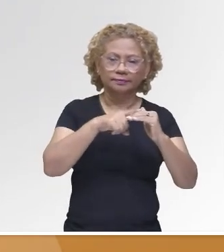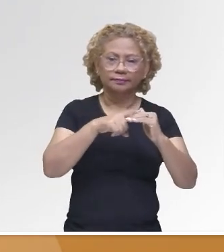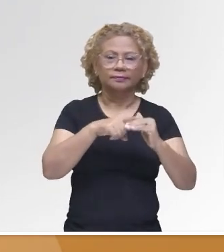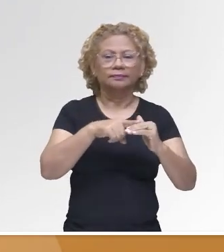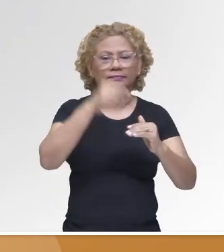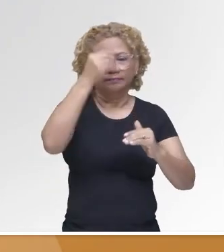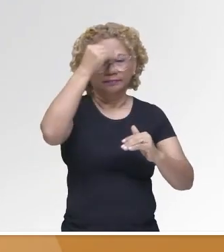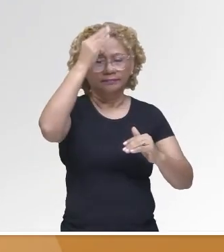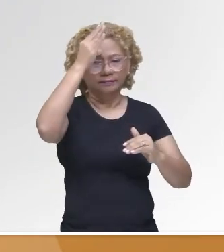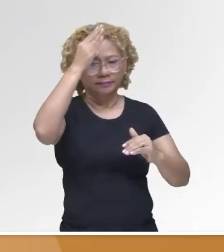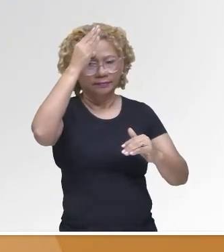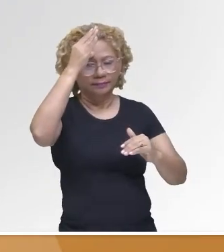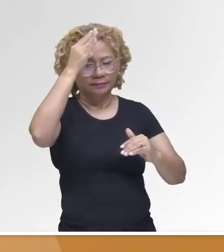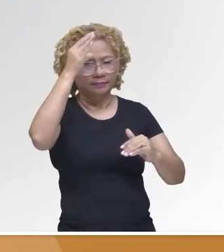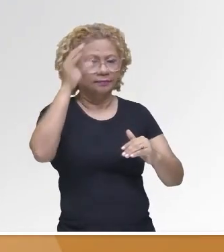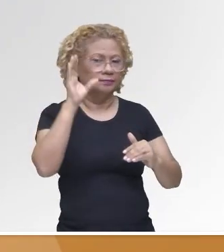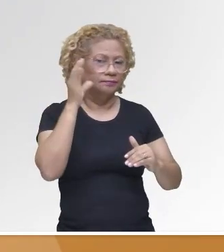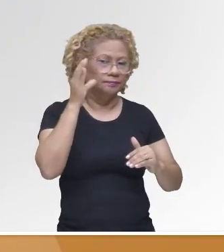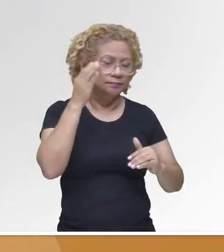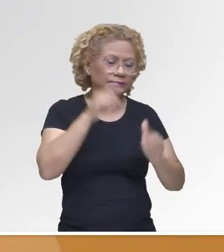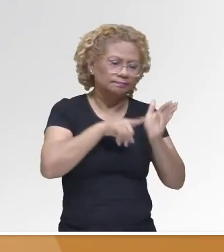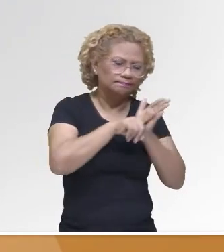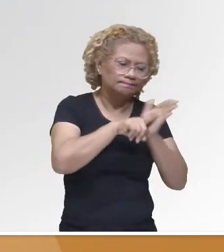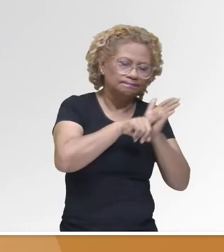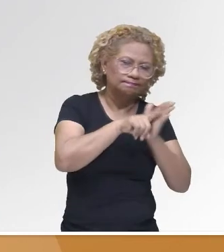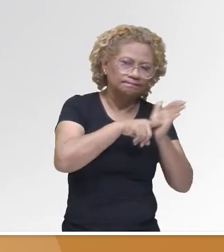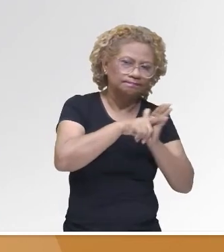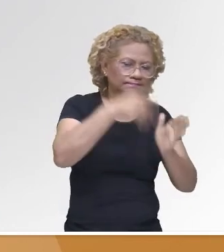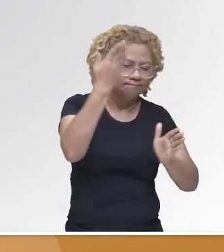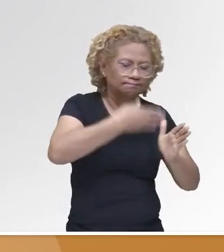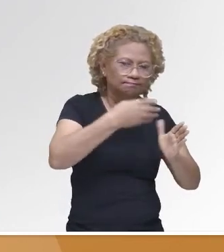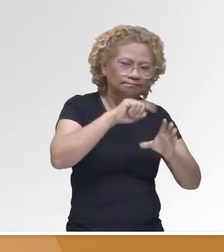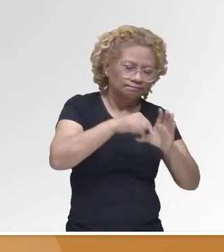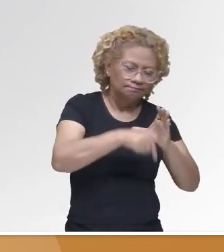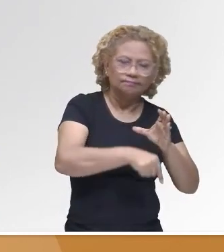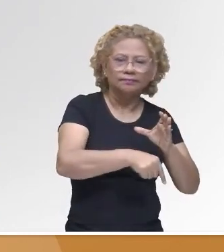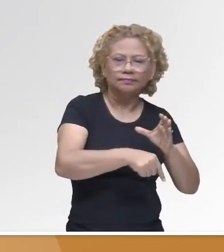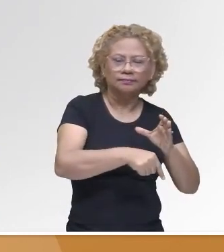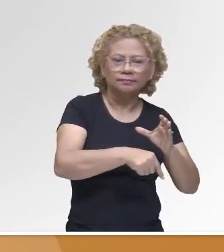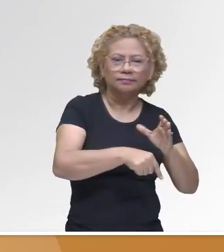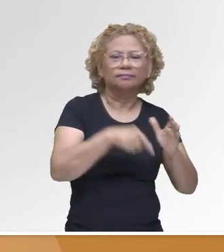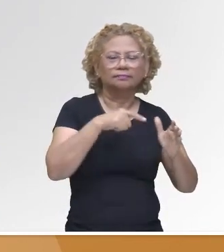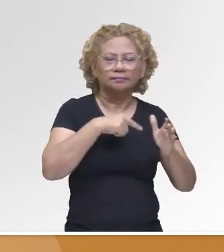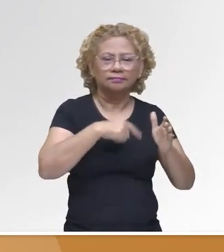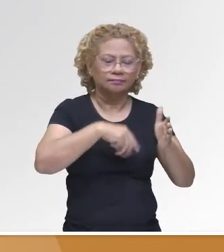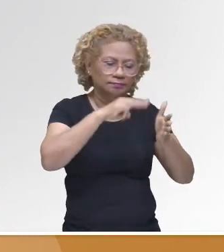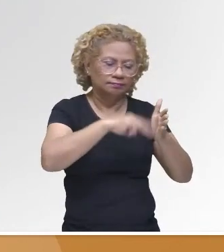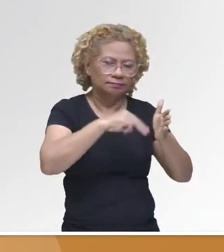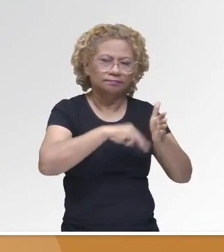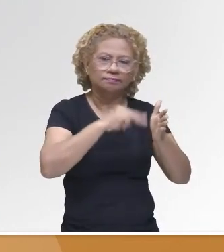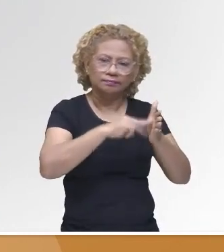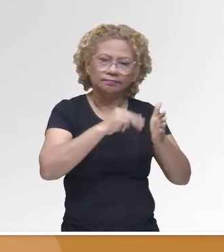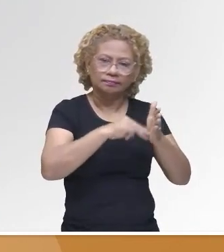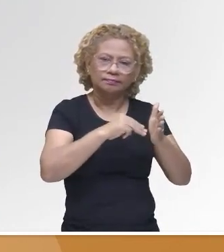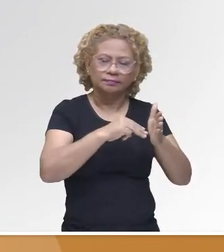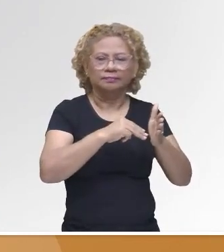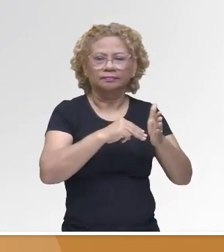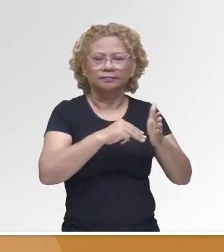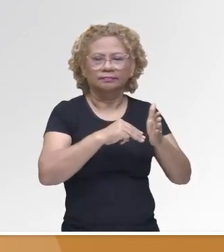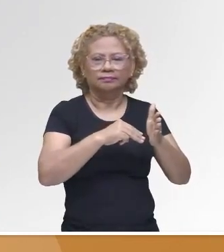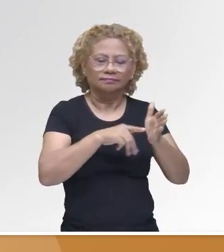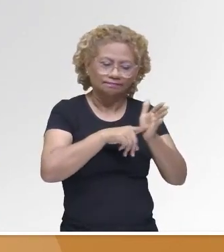preocupado com a investigação e ele usa o quê? Determinados critérios de investigação e método de